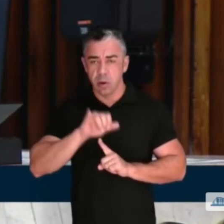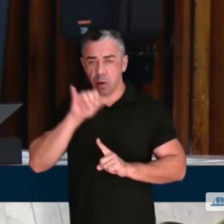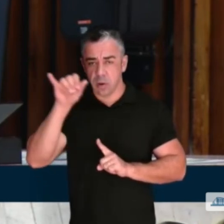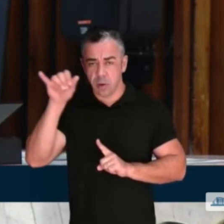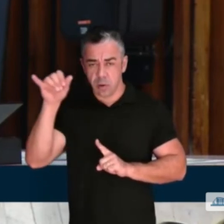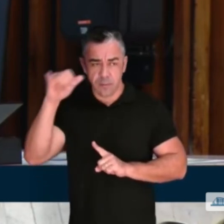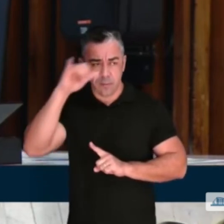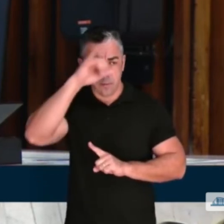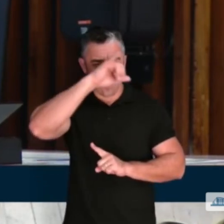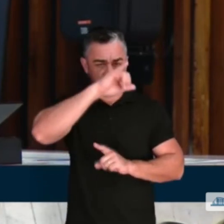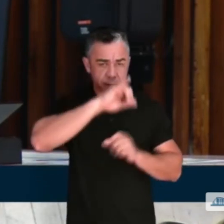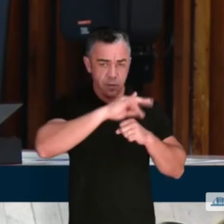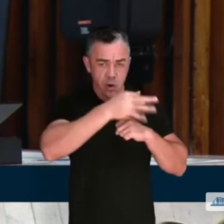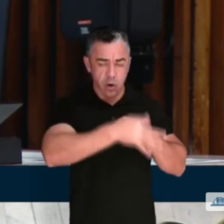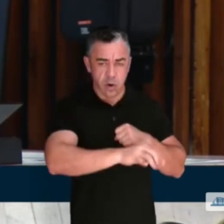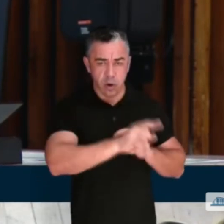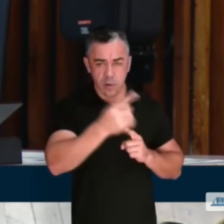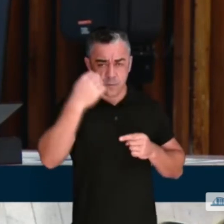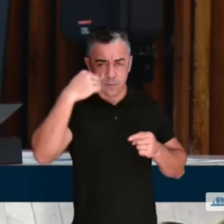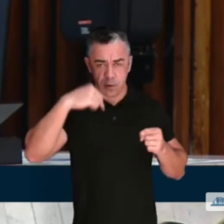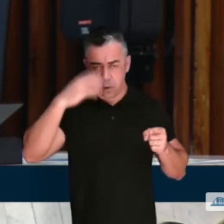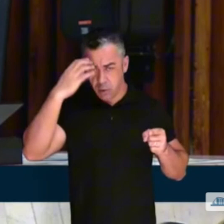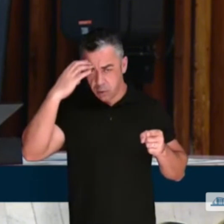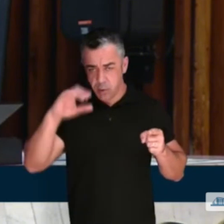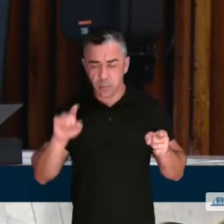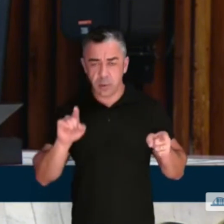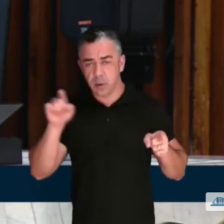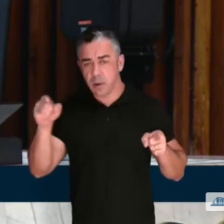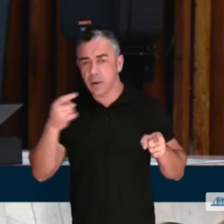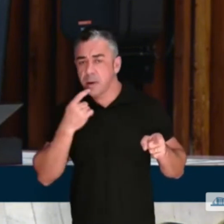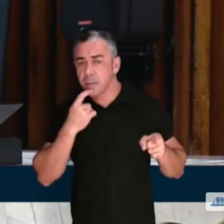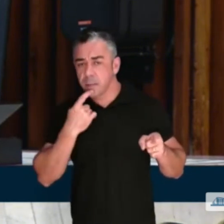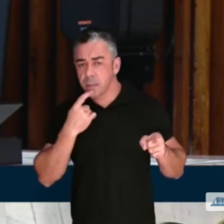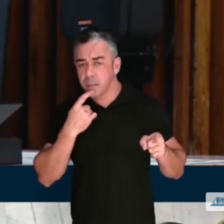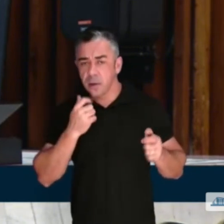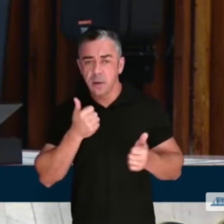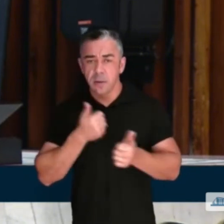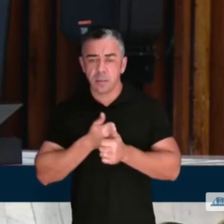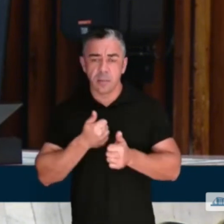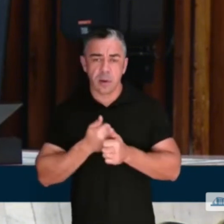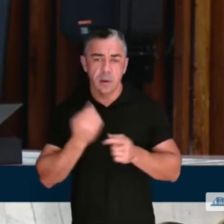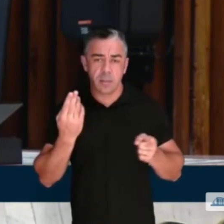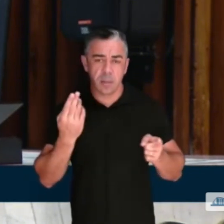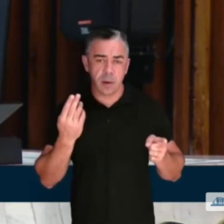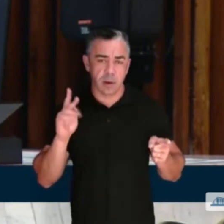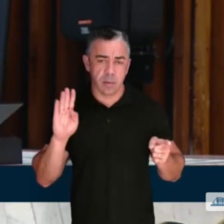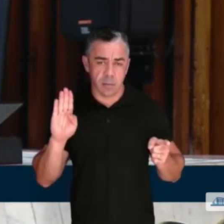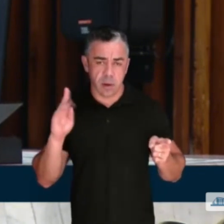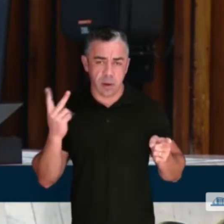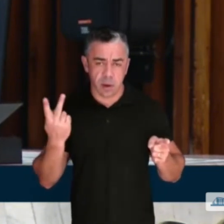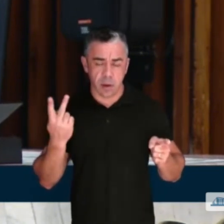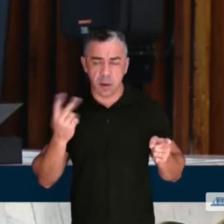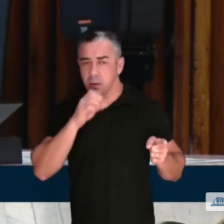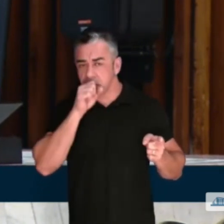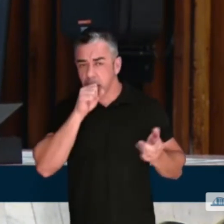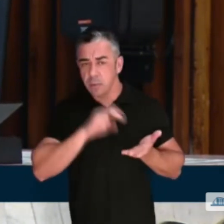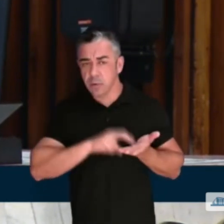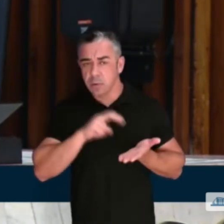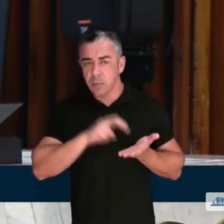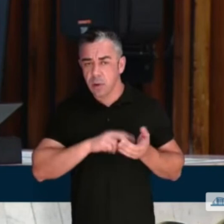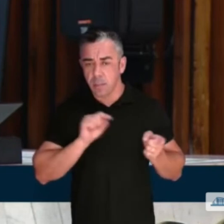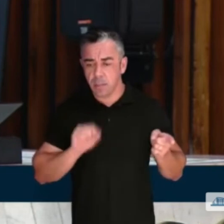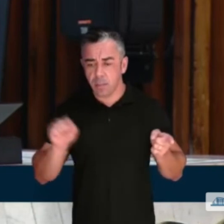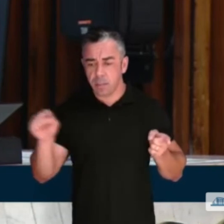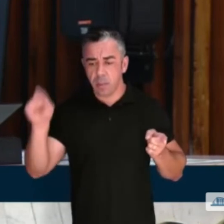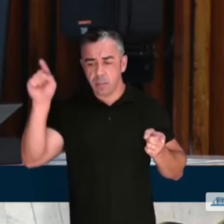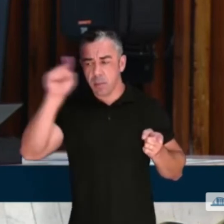Foz do Iguaçu, vem a Curitiba, de Curitiba vai a Campinas, São Paulo e vai próximo a Belo Horizonte. Num sábado de manhã.